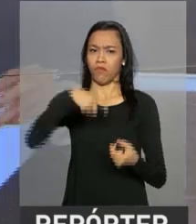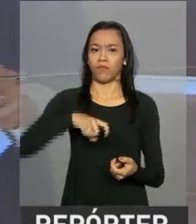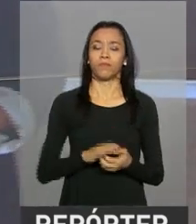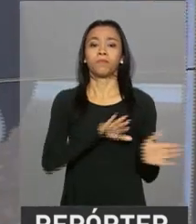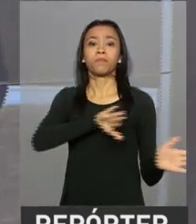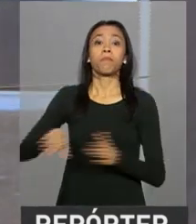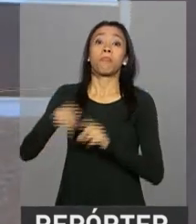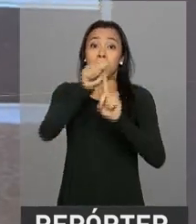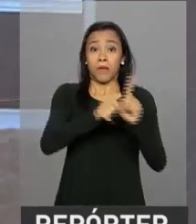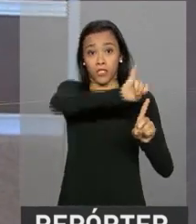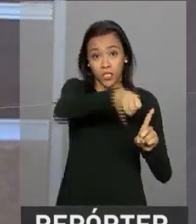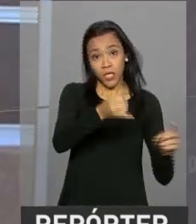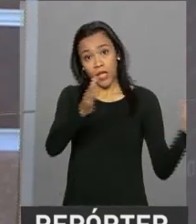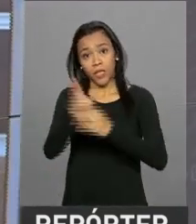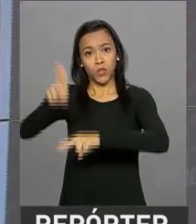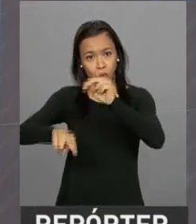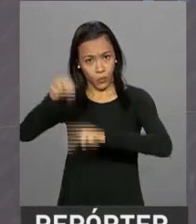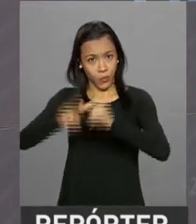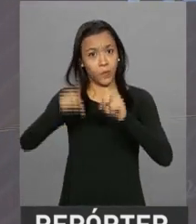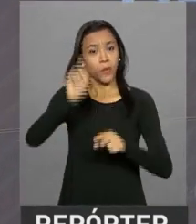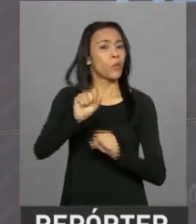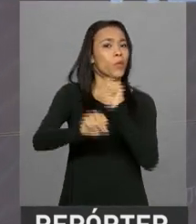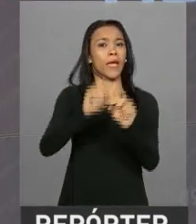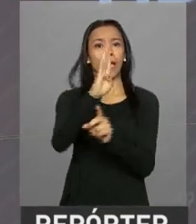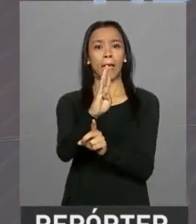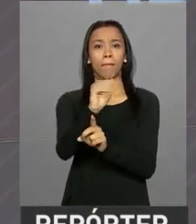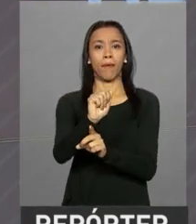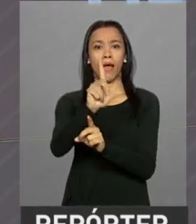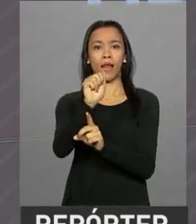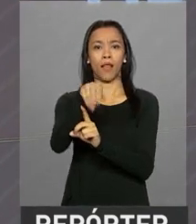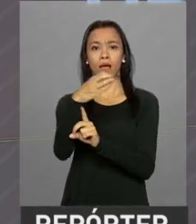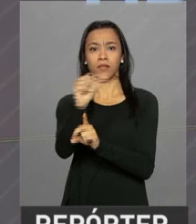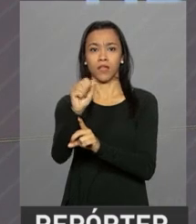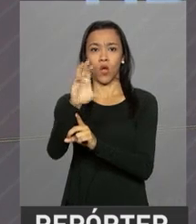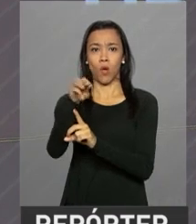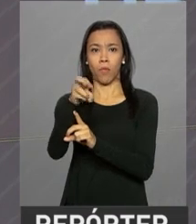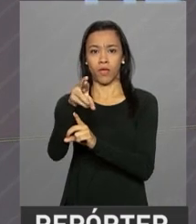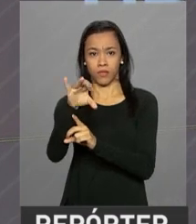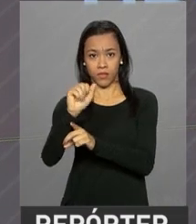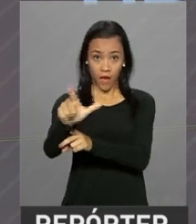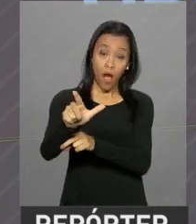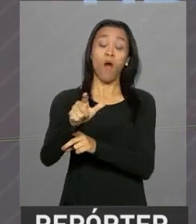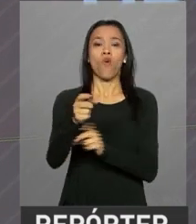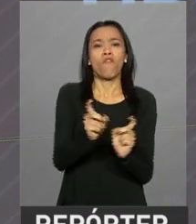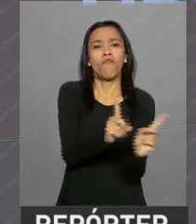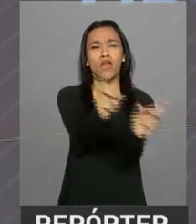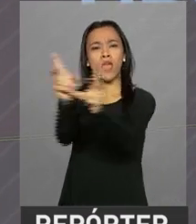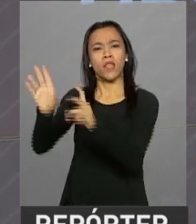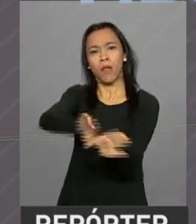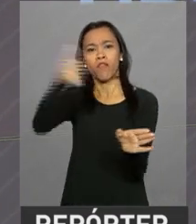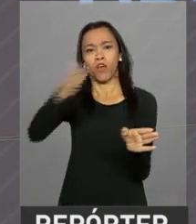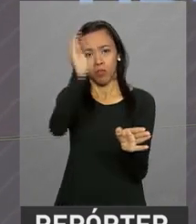De janeiro a junho, a balança comercial, que é a diferença entre exportações e importações, teve saldo positivo. Foi o maior